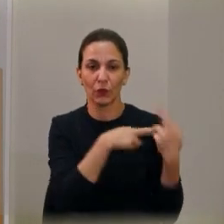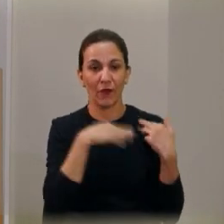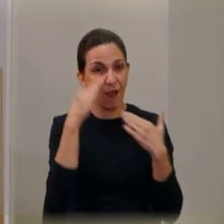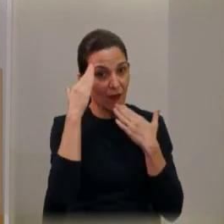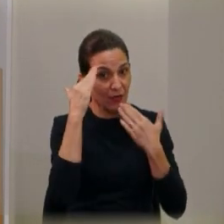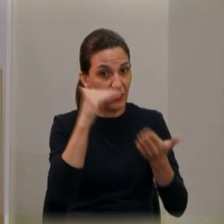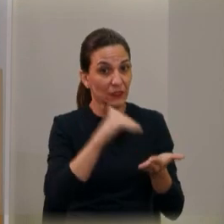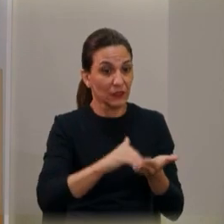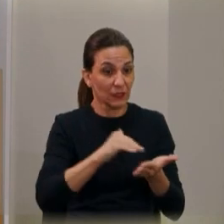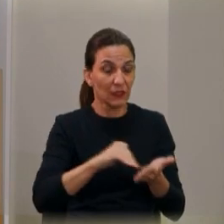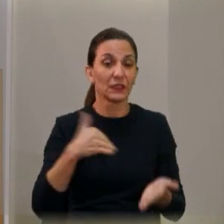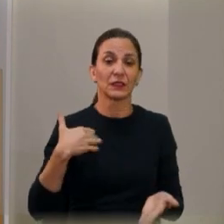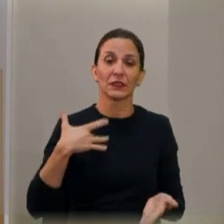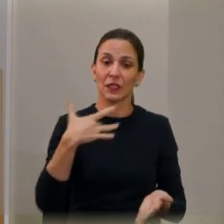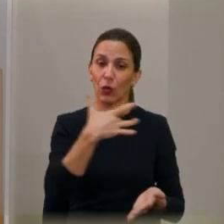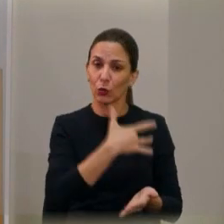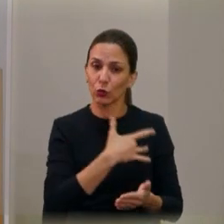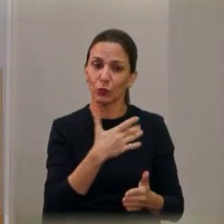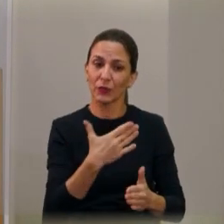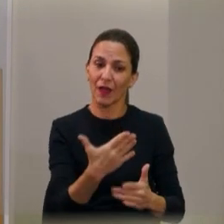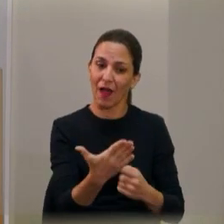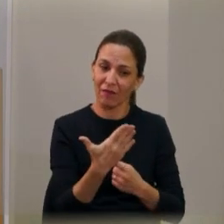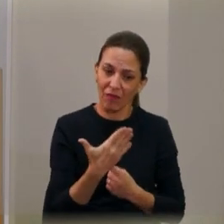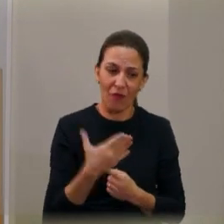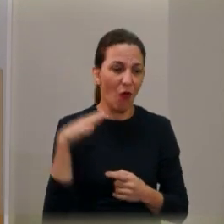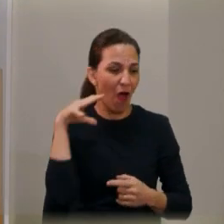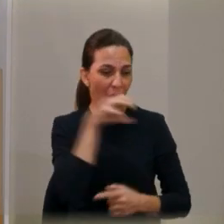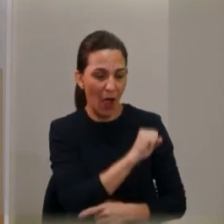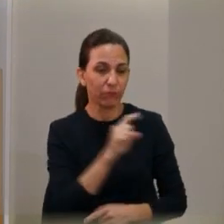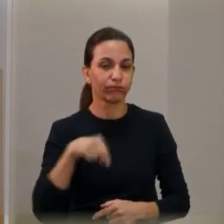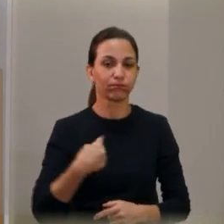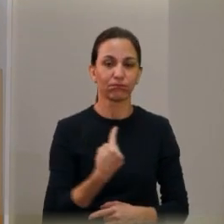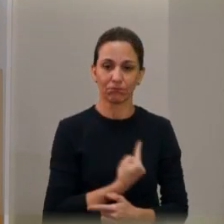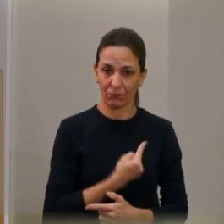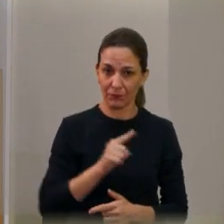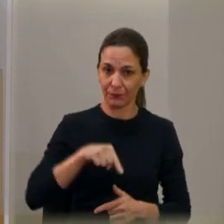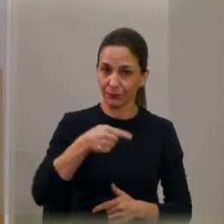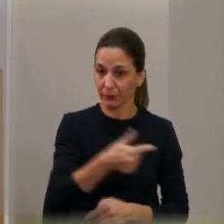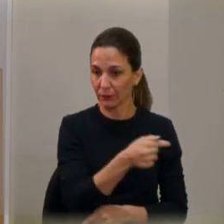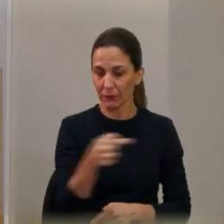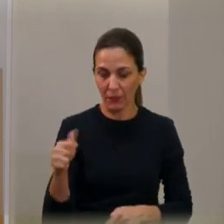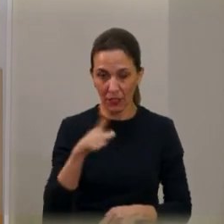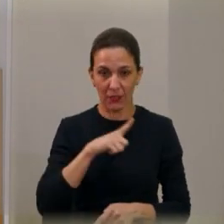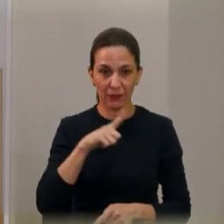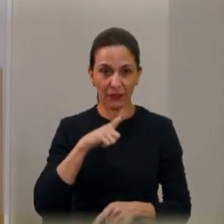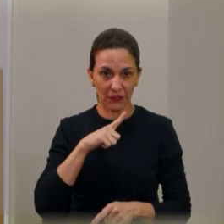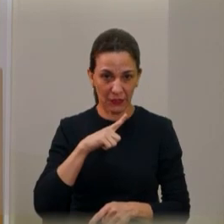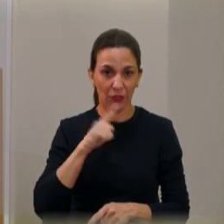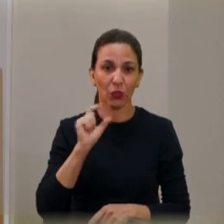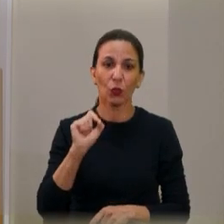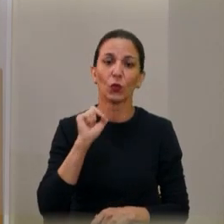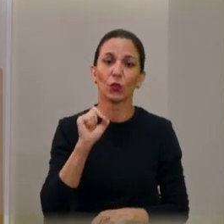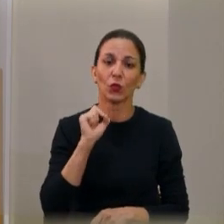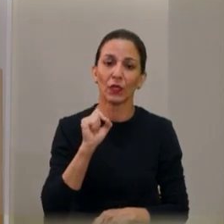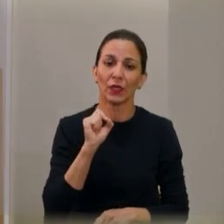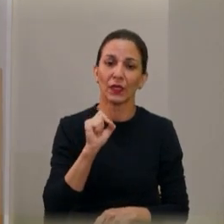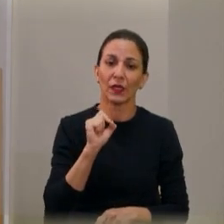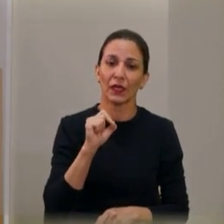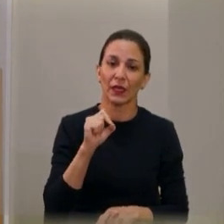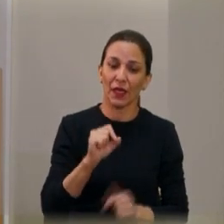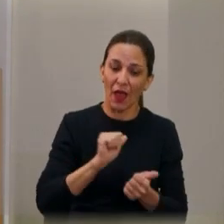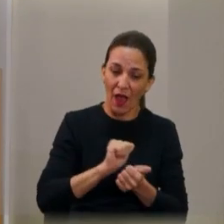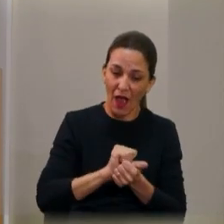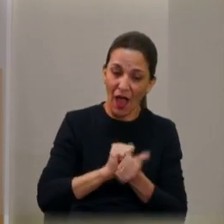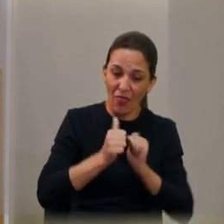muito a secretaria de saúde porque nos atendeu de forma muito rápida e agora nas próximas semanas vai tá vindo aqui uma lei para casa para que a gente